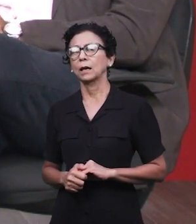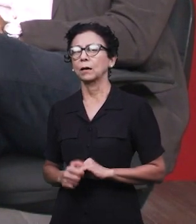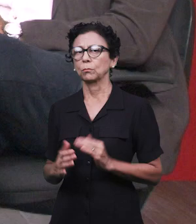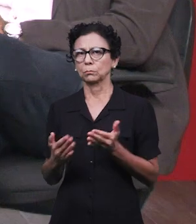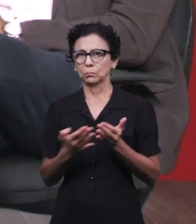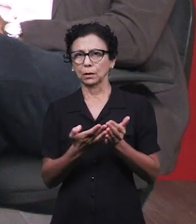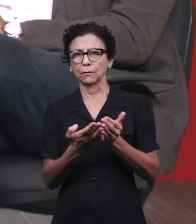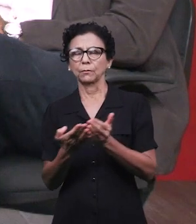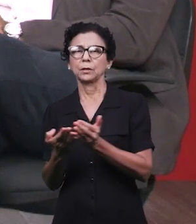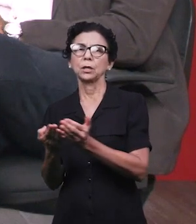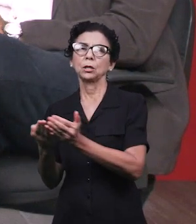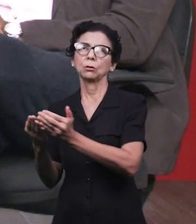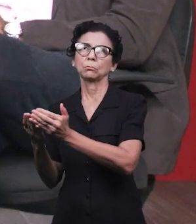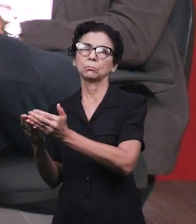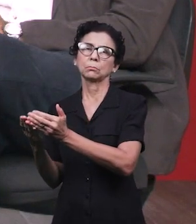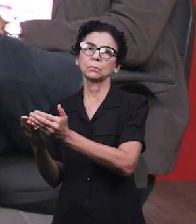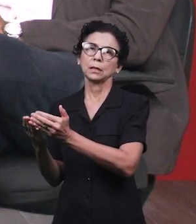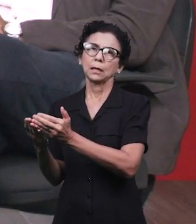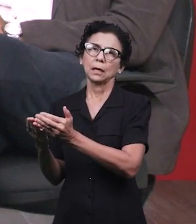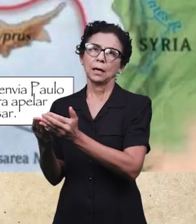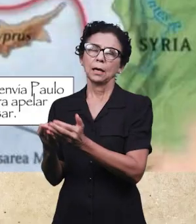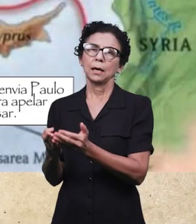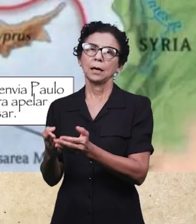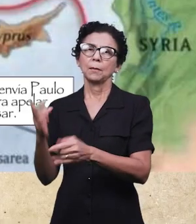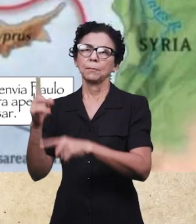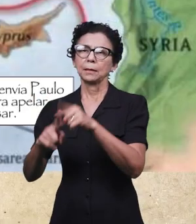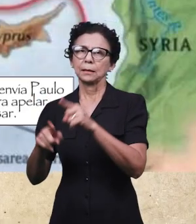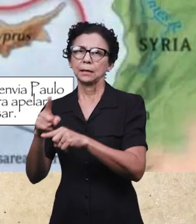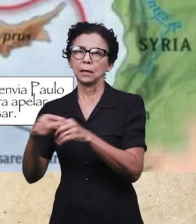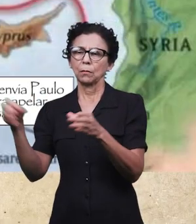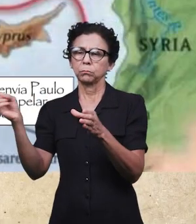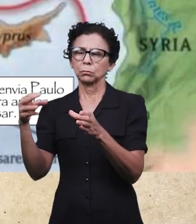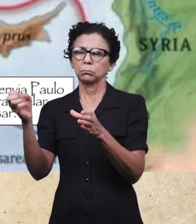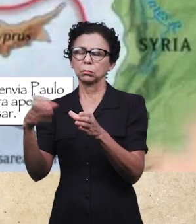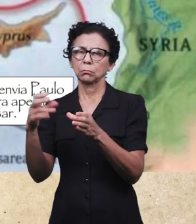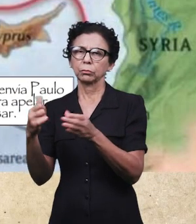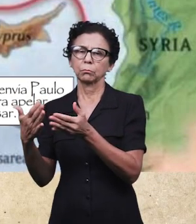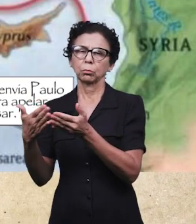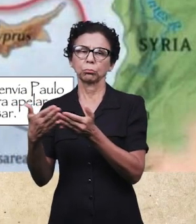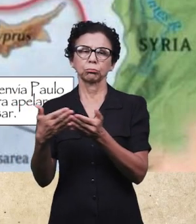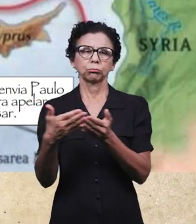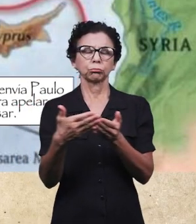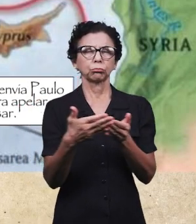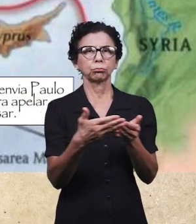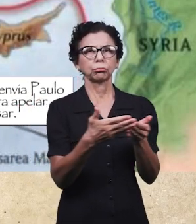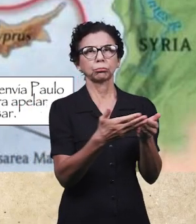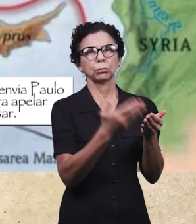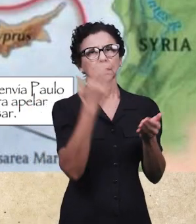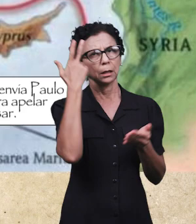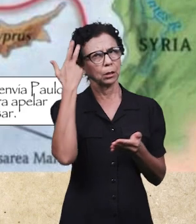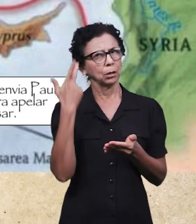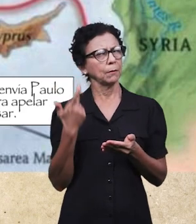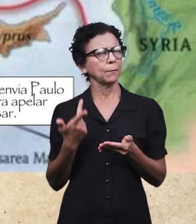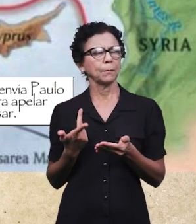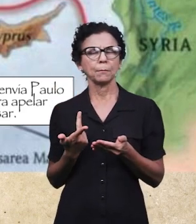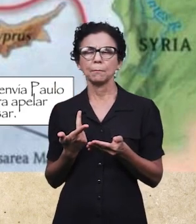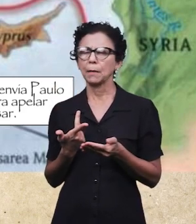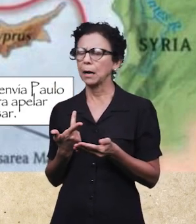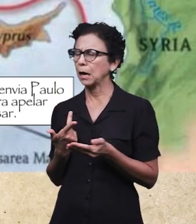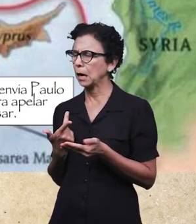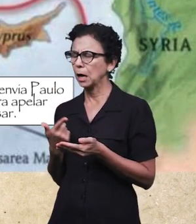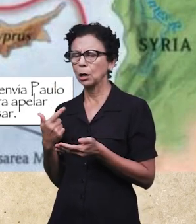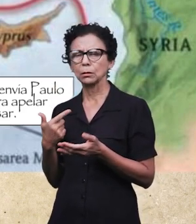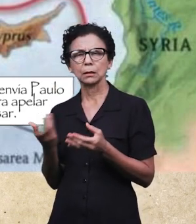partiram em direção a Roma. Mas eles saíram costeando a